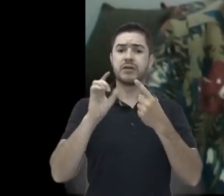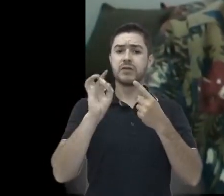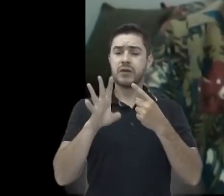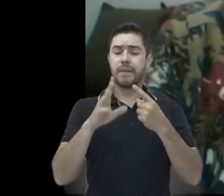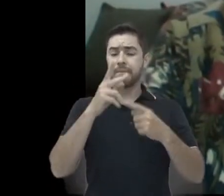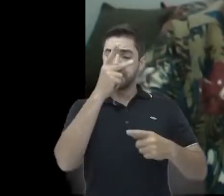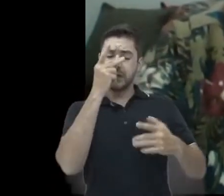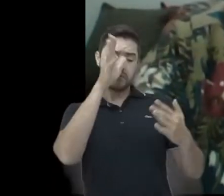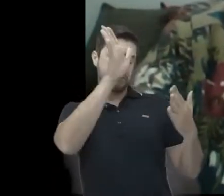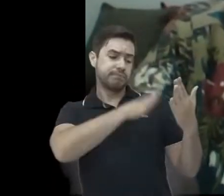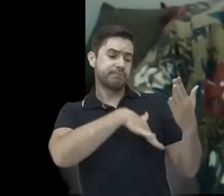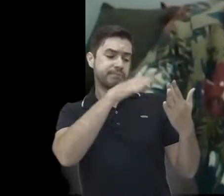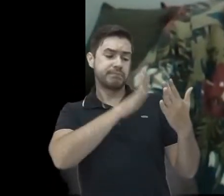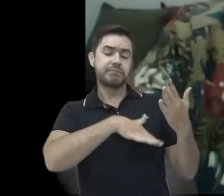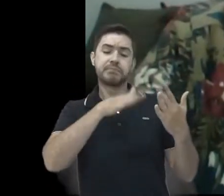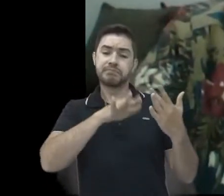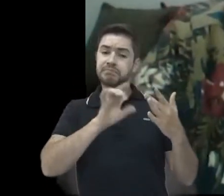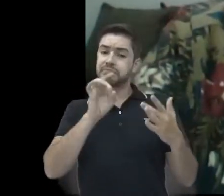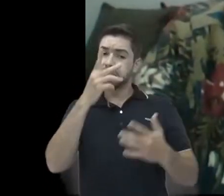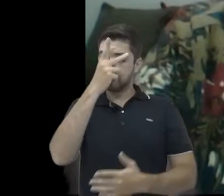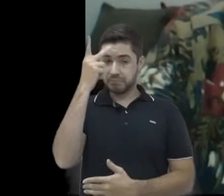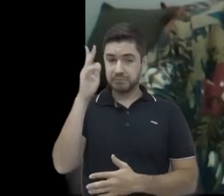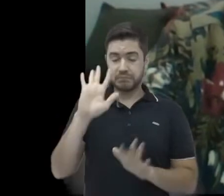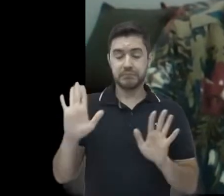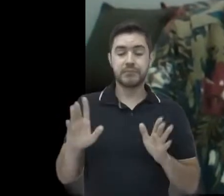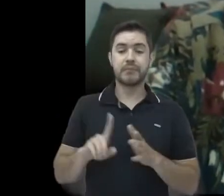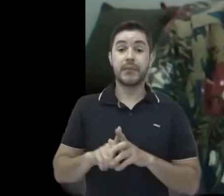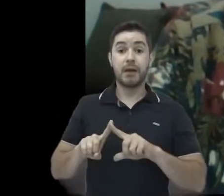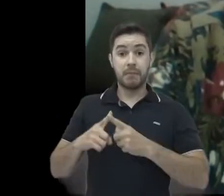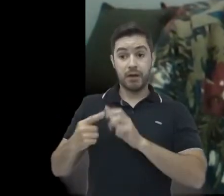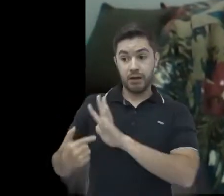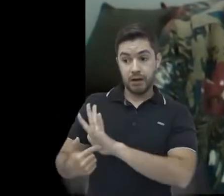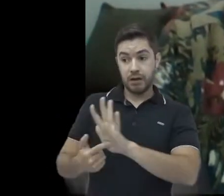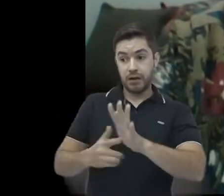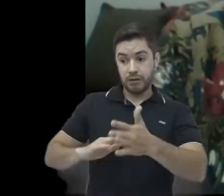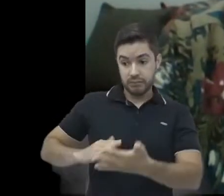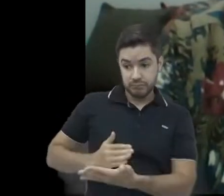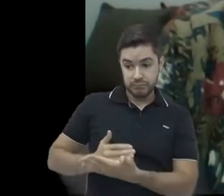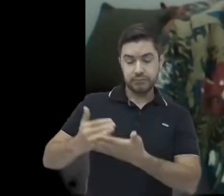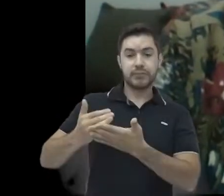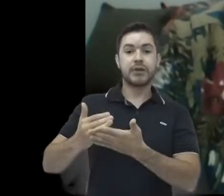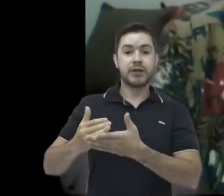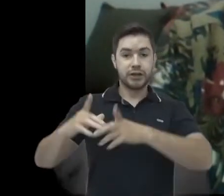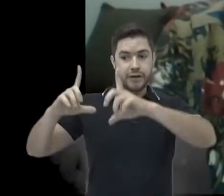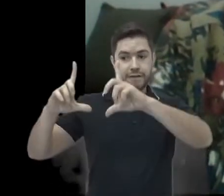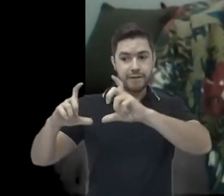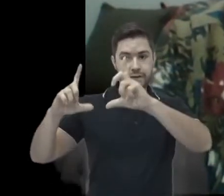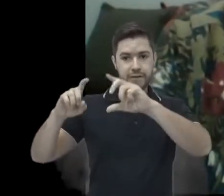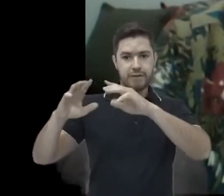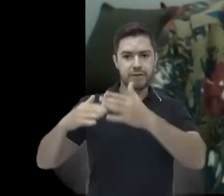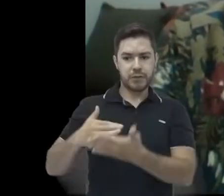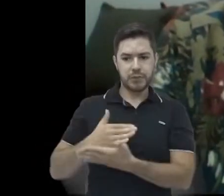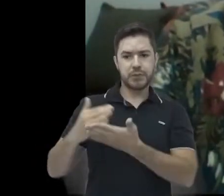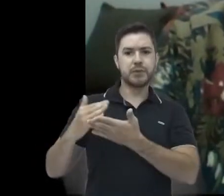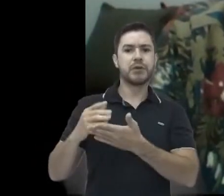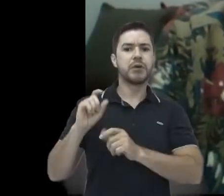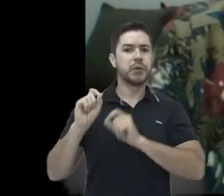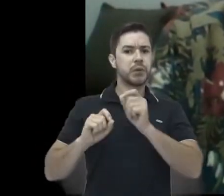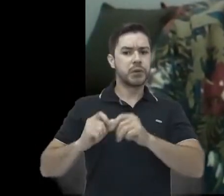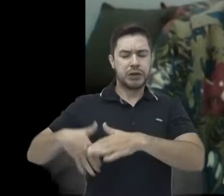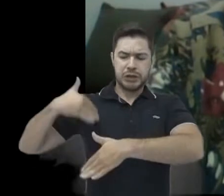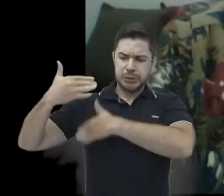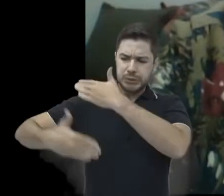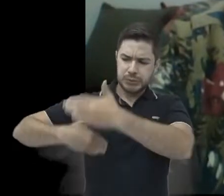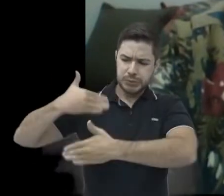por pintores. Mas, com o surgimento da fotografia, a função principal da pintura de cavalete, que era a representação de imagens, enfrenta